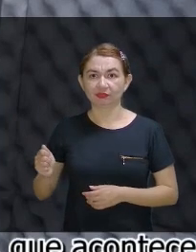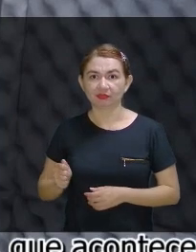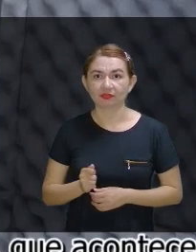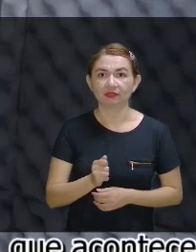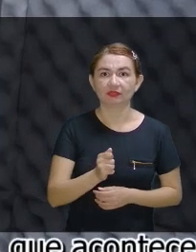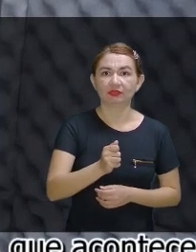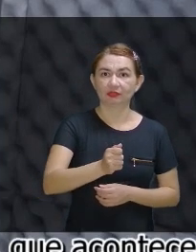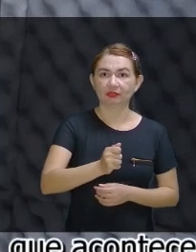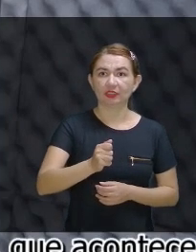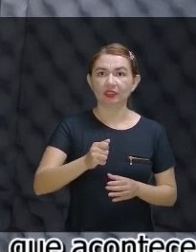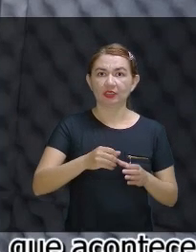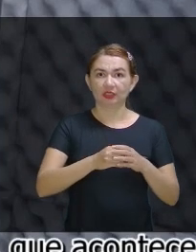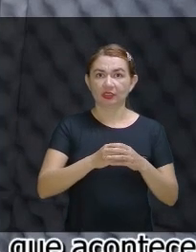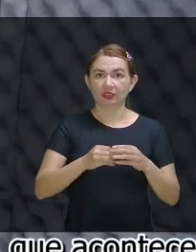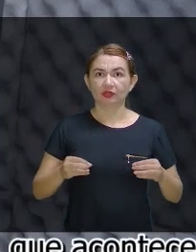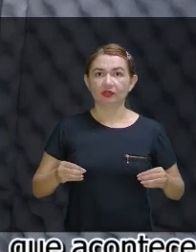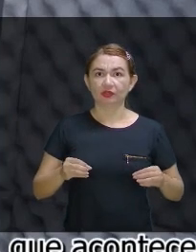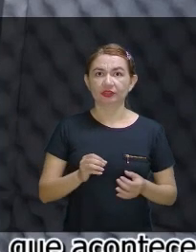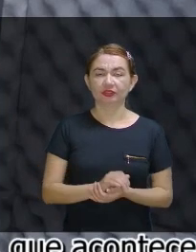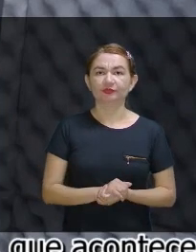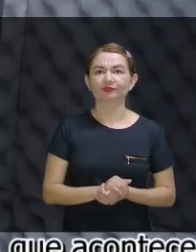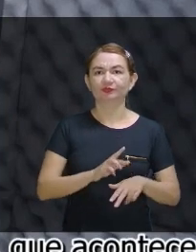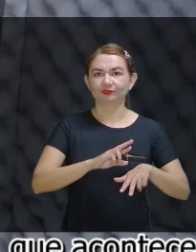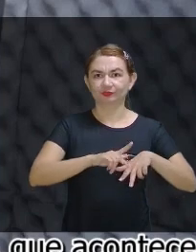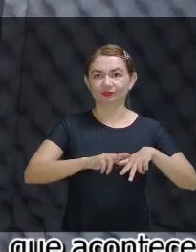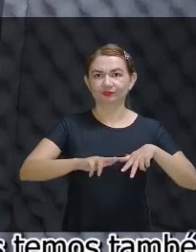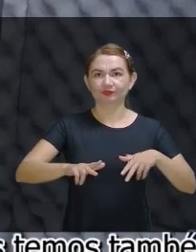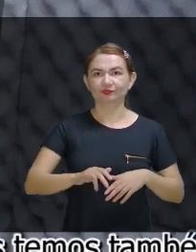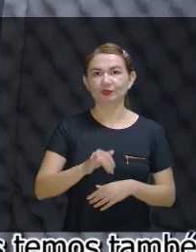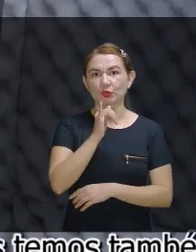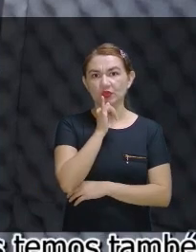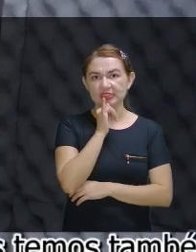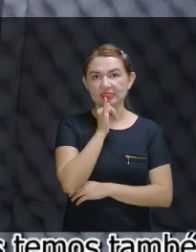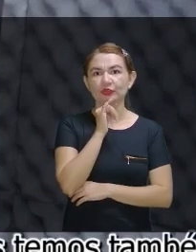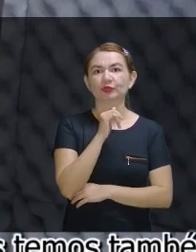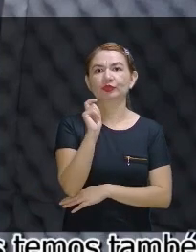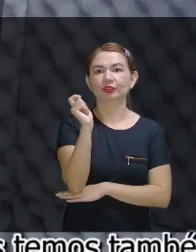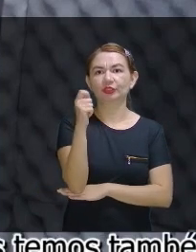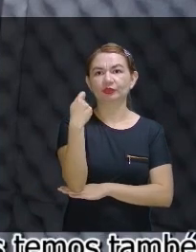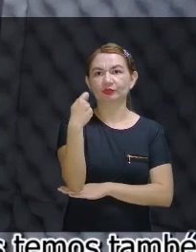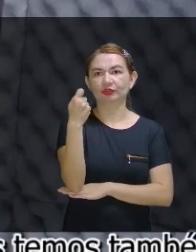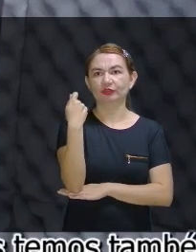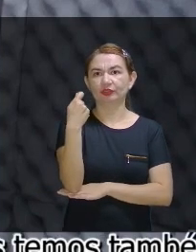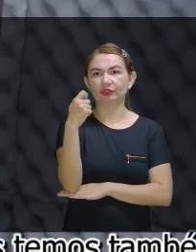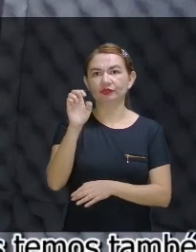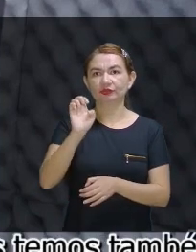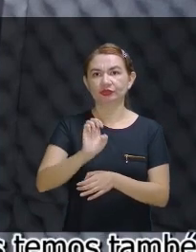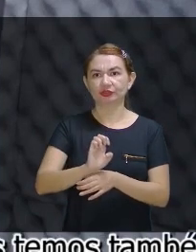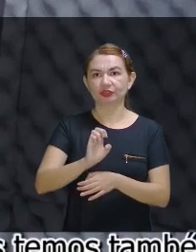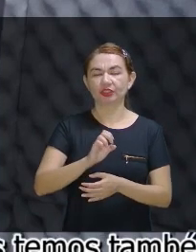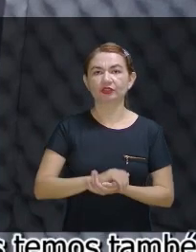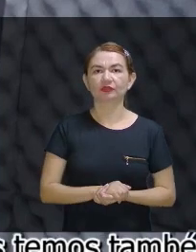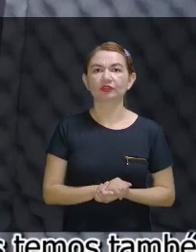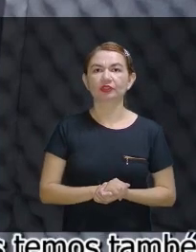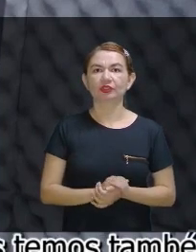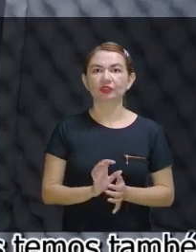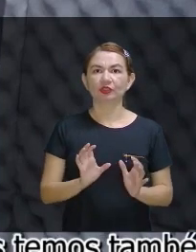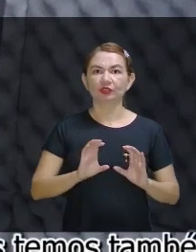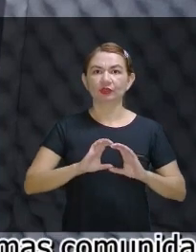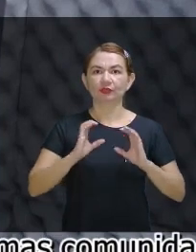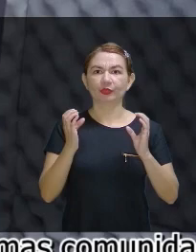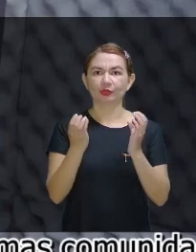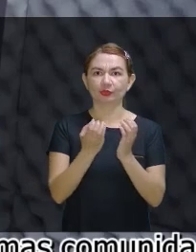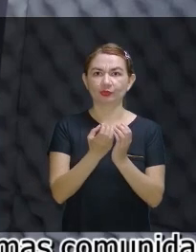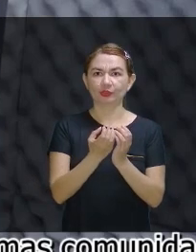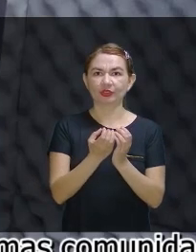há situações, e até vou trazer um exemplo também, que aconteceu lá no Rio Grande do Sul, de uma comunidade indígena, que nós temos também,